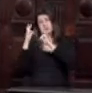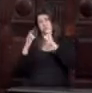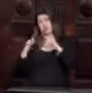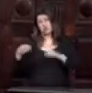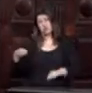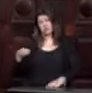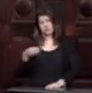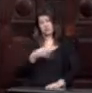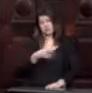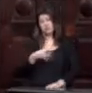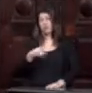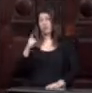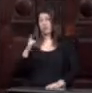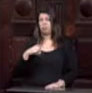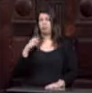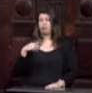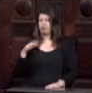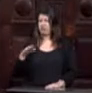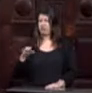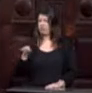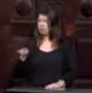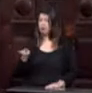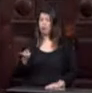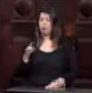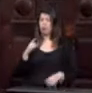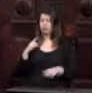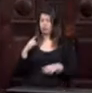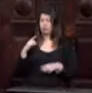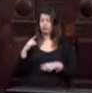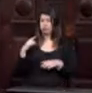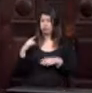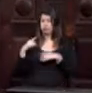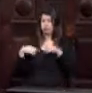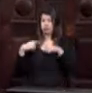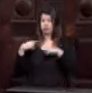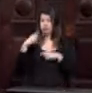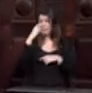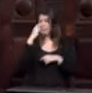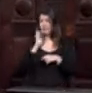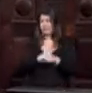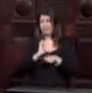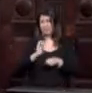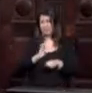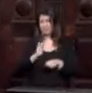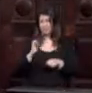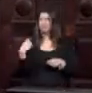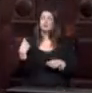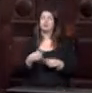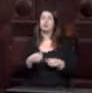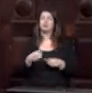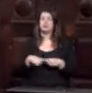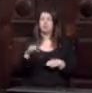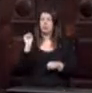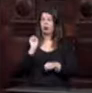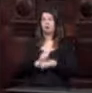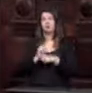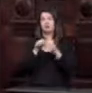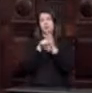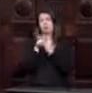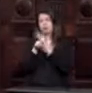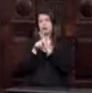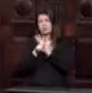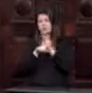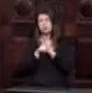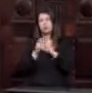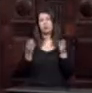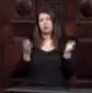inovação é um crime com relação à inteligência do nosso Estado. Porque estão parando pesquisas,